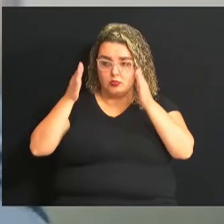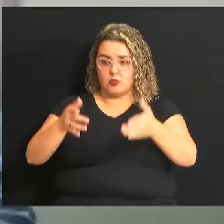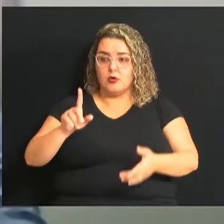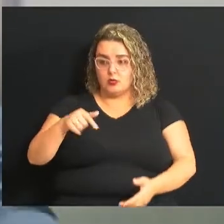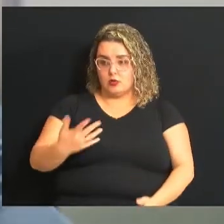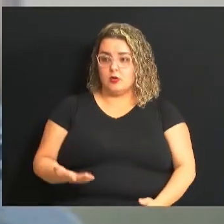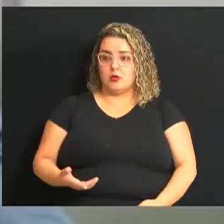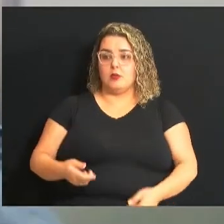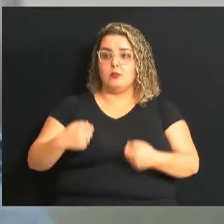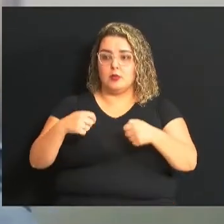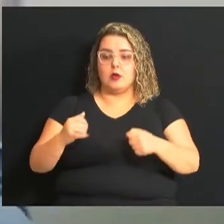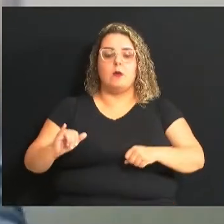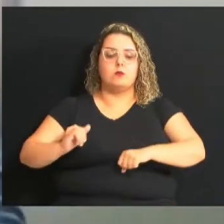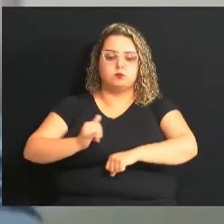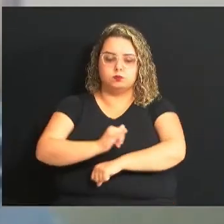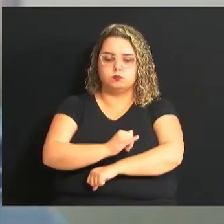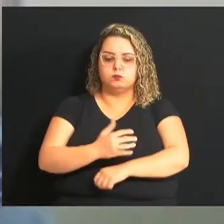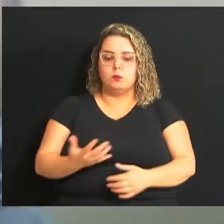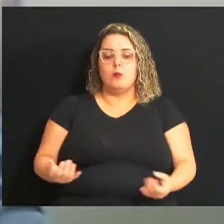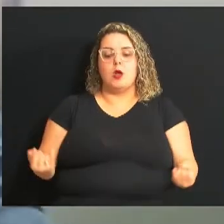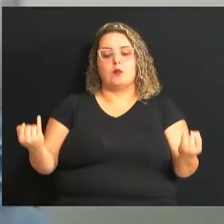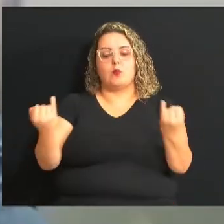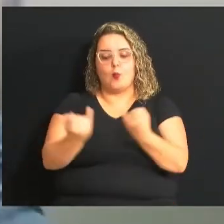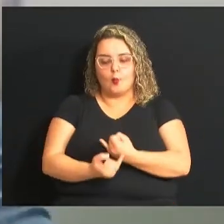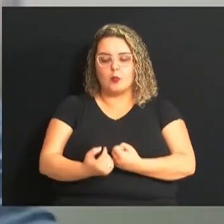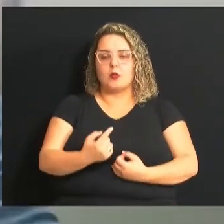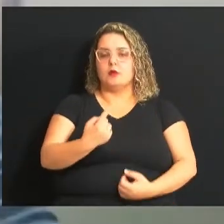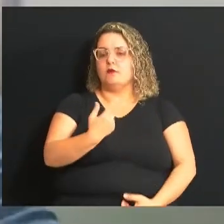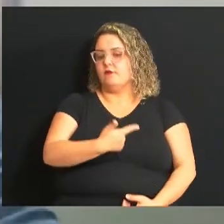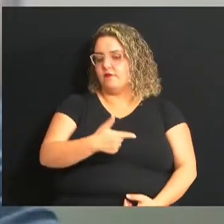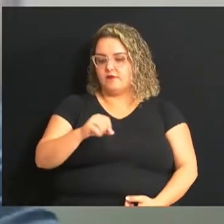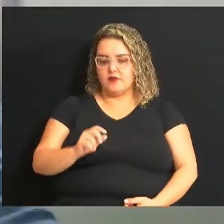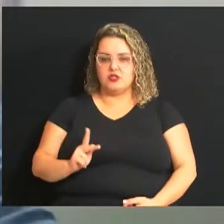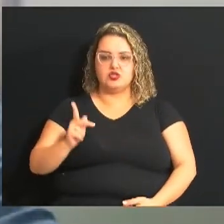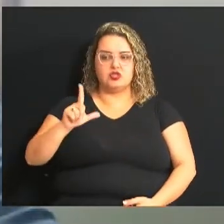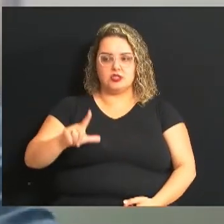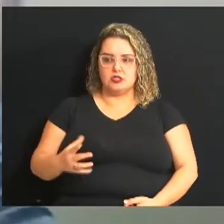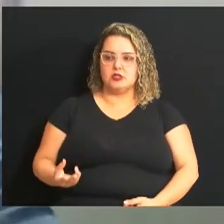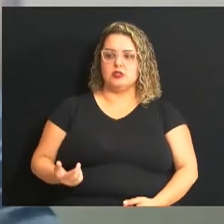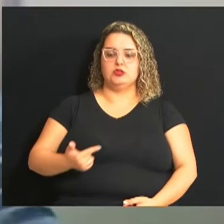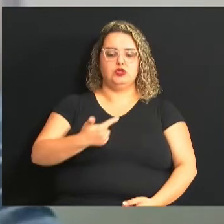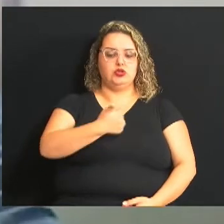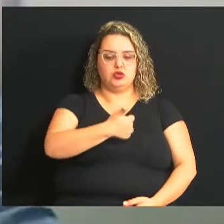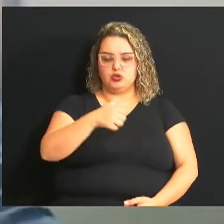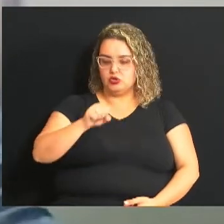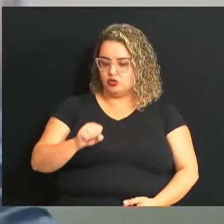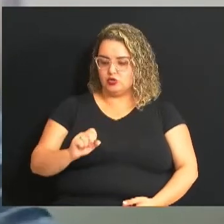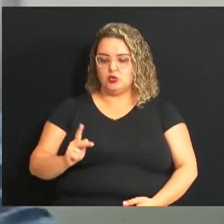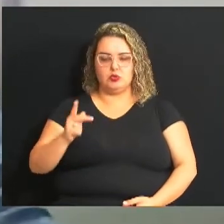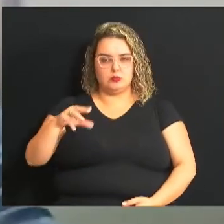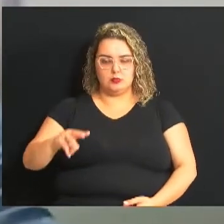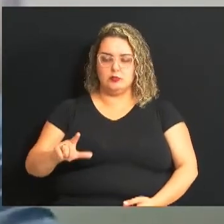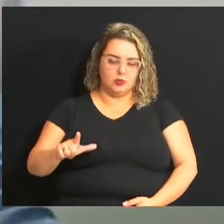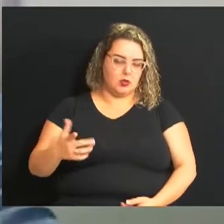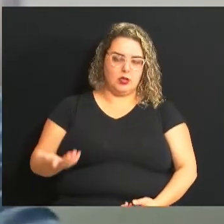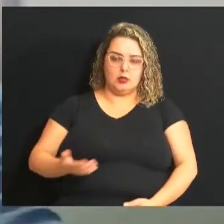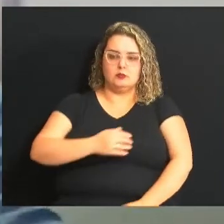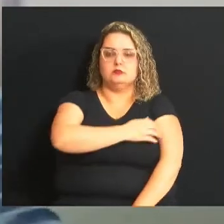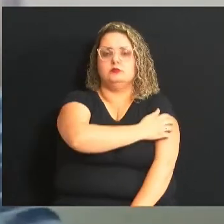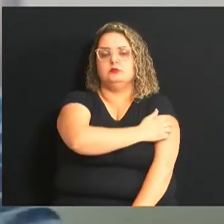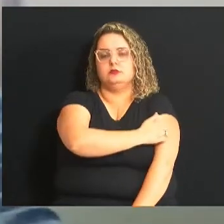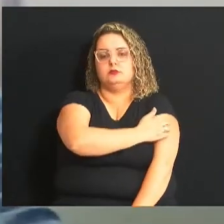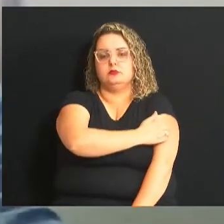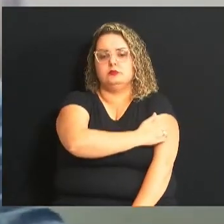preciso perder 20 quilos, preciso perder 18 quilos, mas todo o resto tem uma contribuição muito expressiva, né? Então, o fato dele